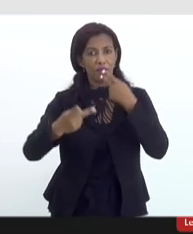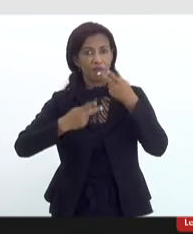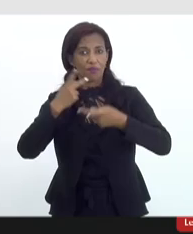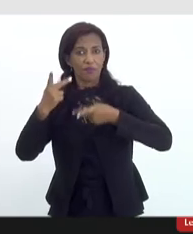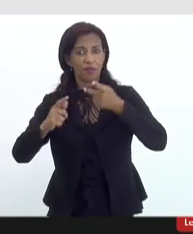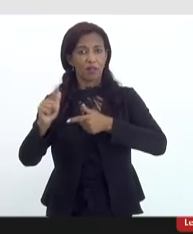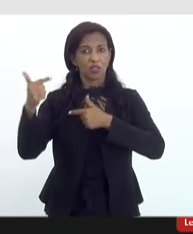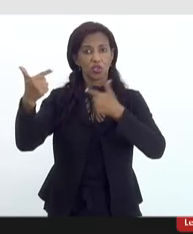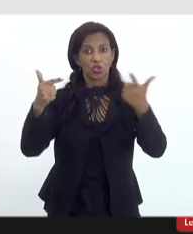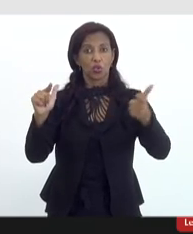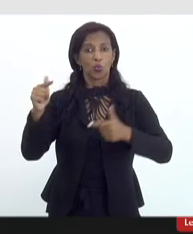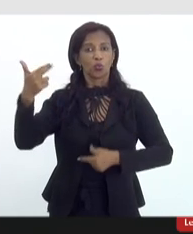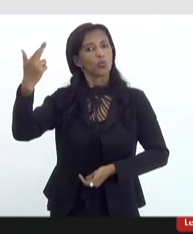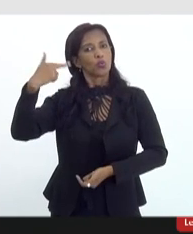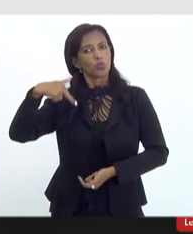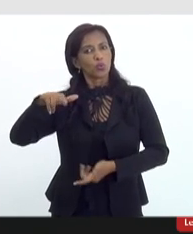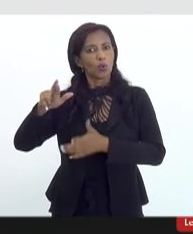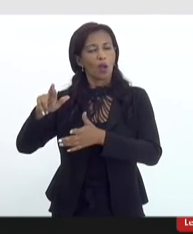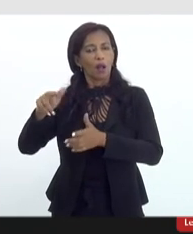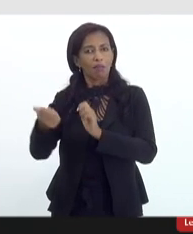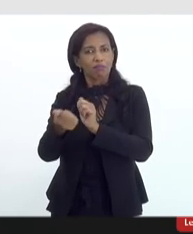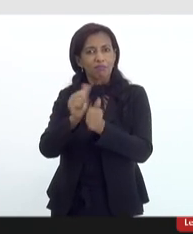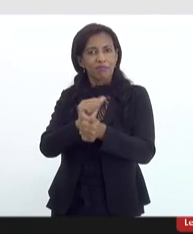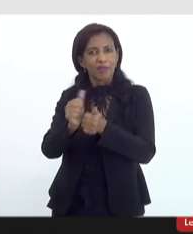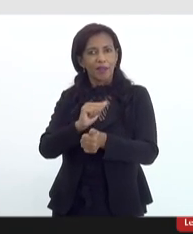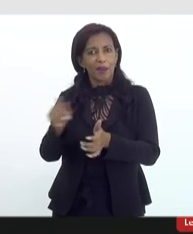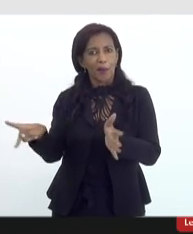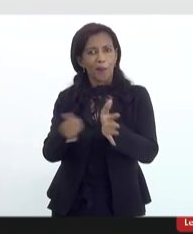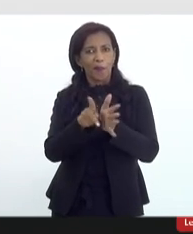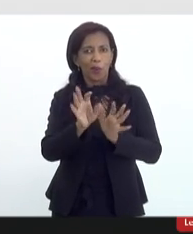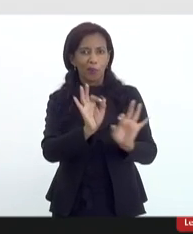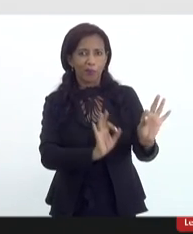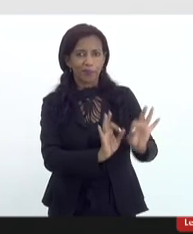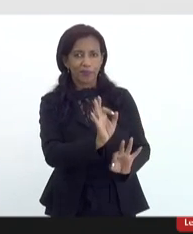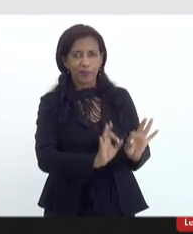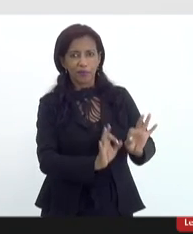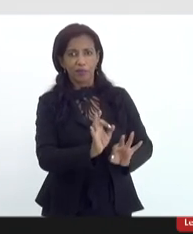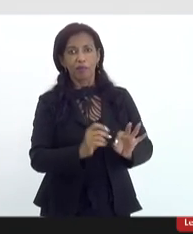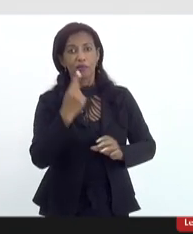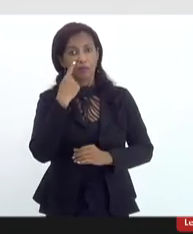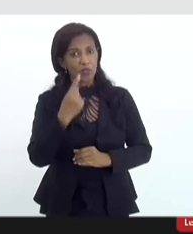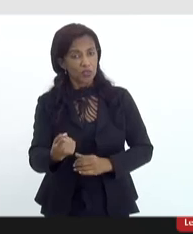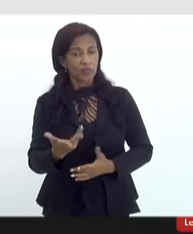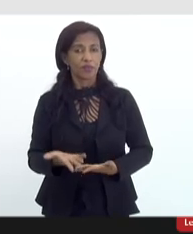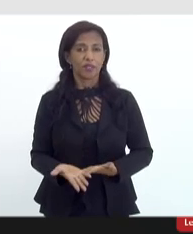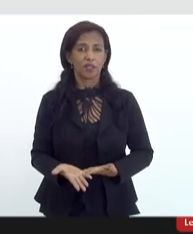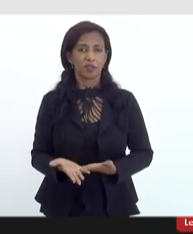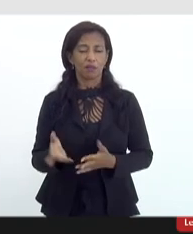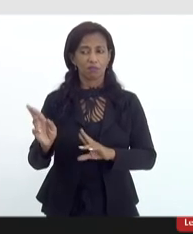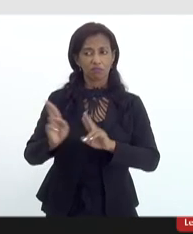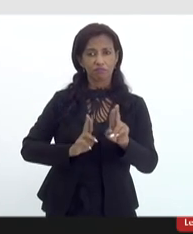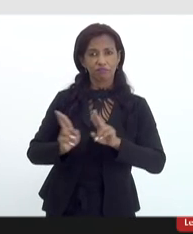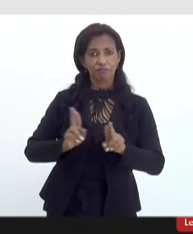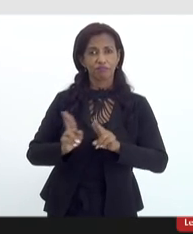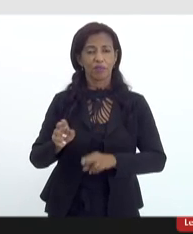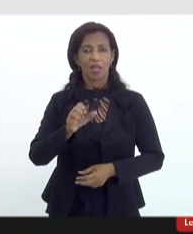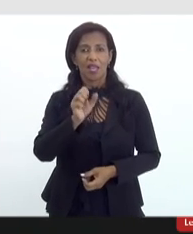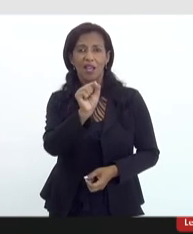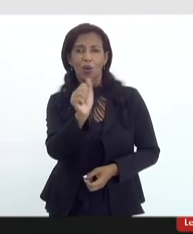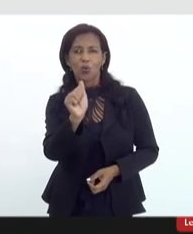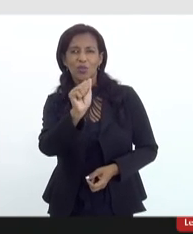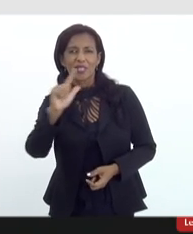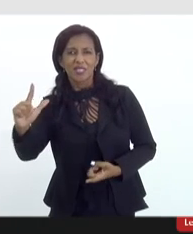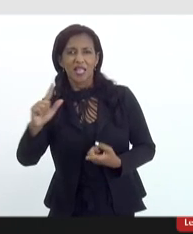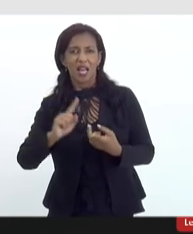de outras religiosidades, adaptando ao seu próprio modo. Então a gente vê isso em relação ao sal grosso,